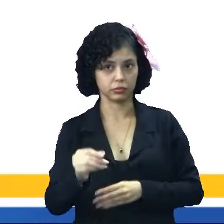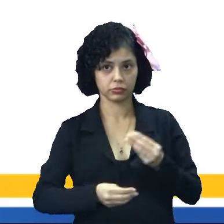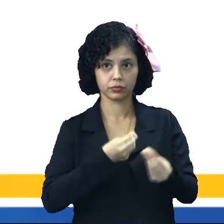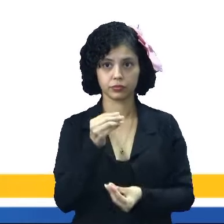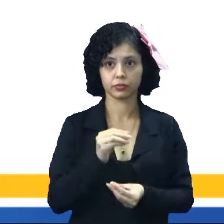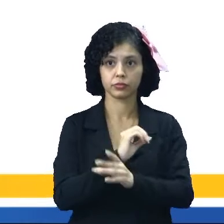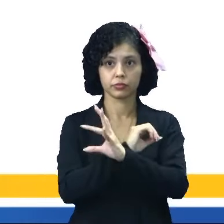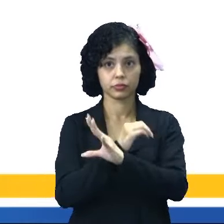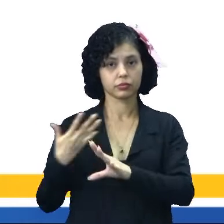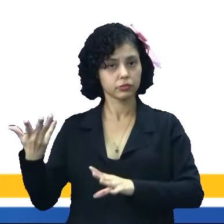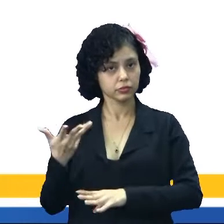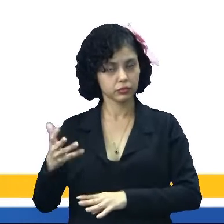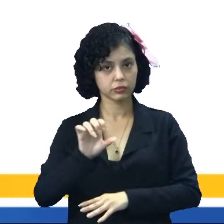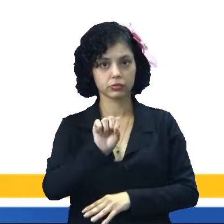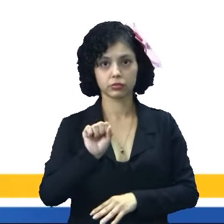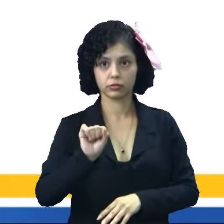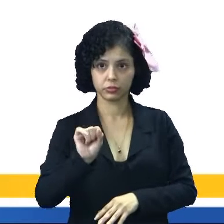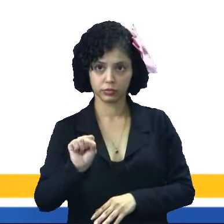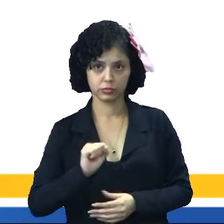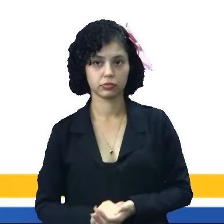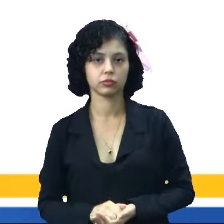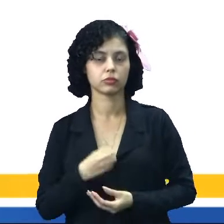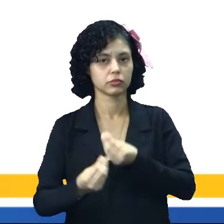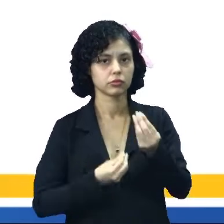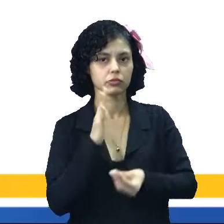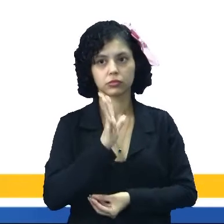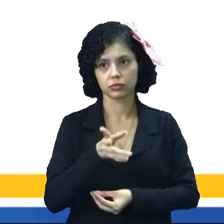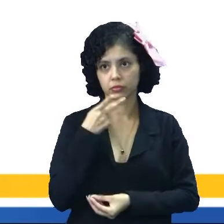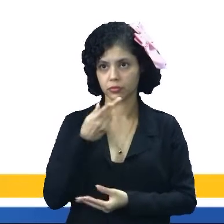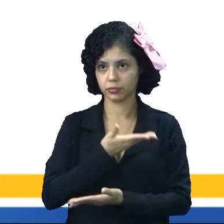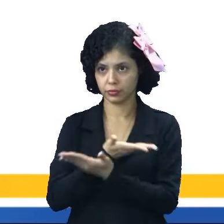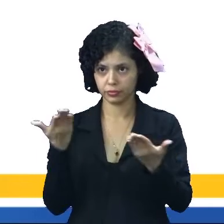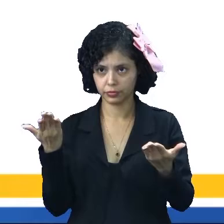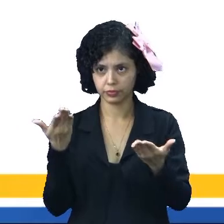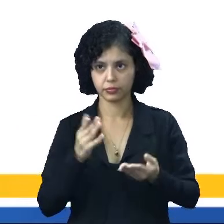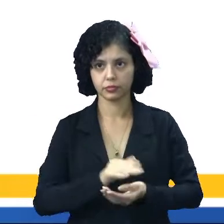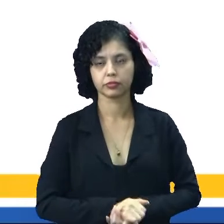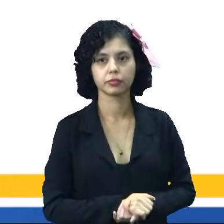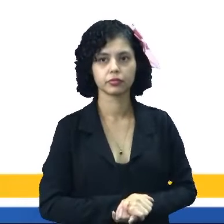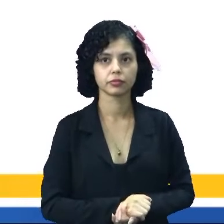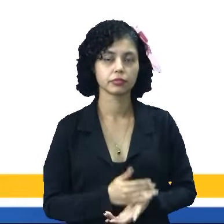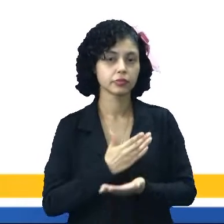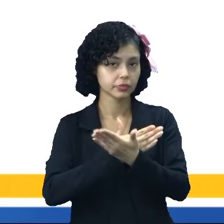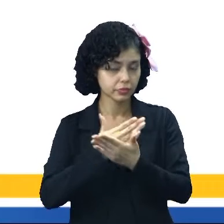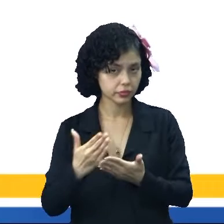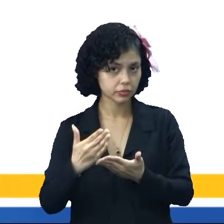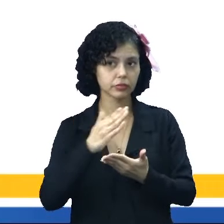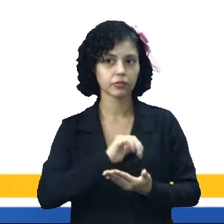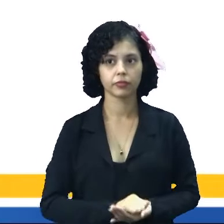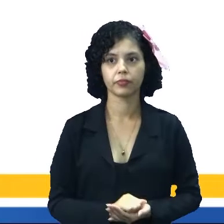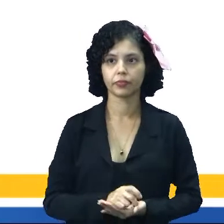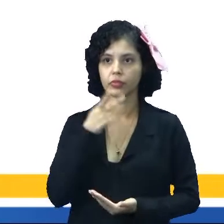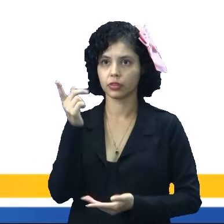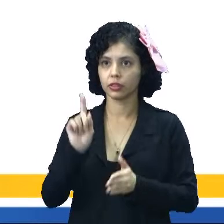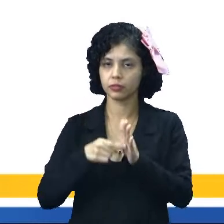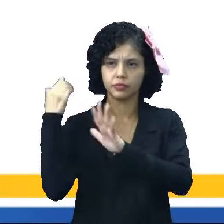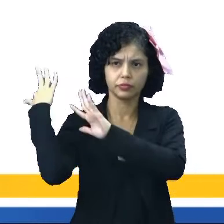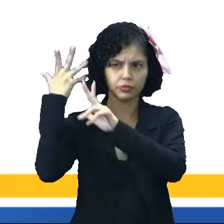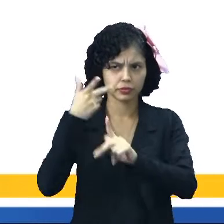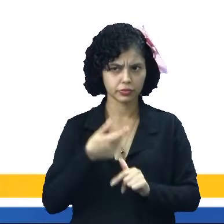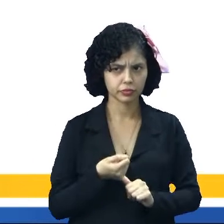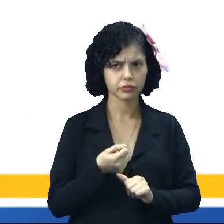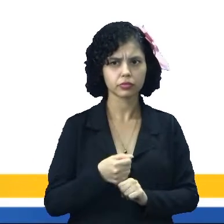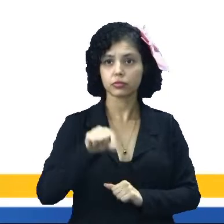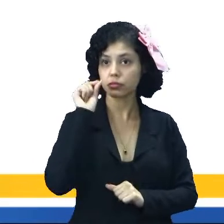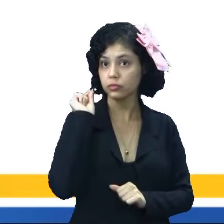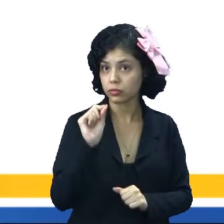como ácidos, bases e sais, como eu já mencionei para vocês. Para começar, vamos primeiro relembrar aí